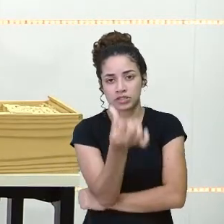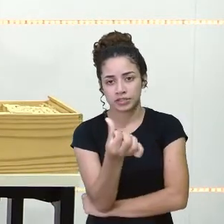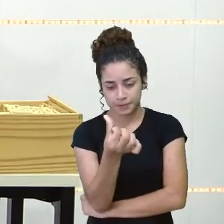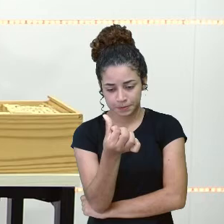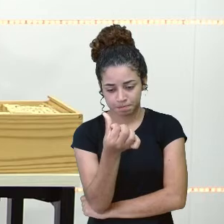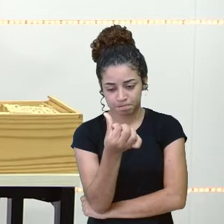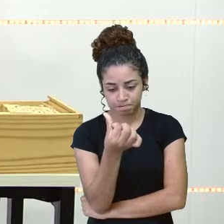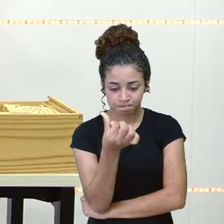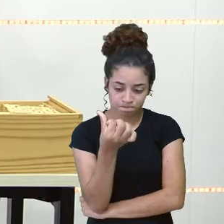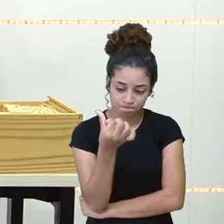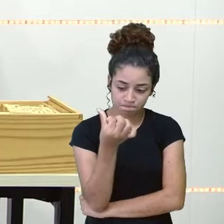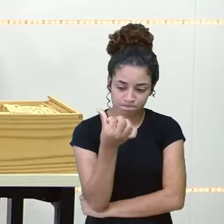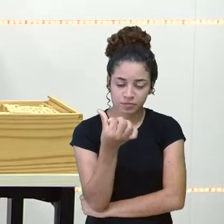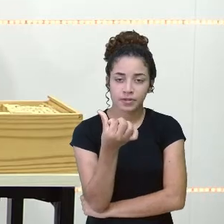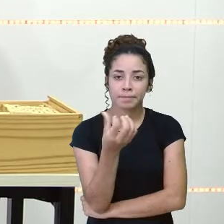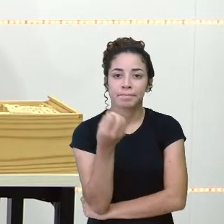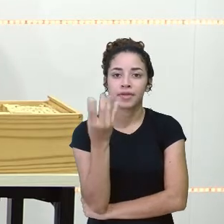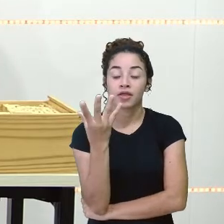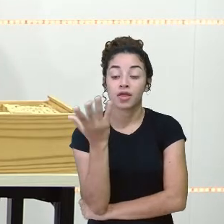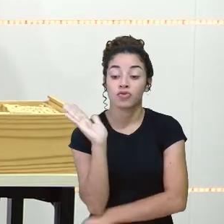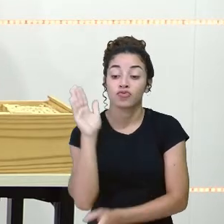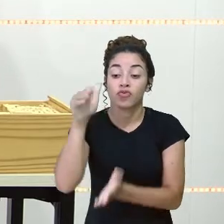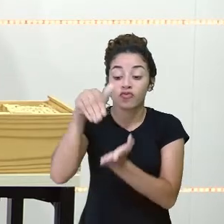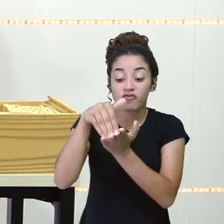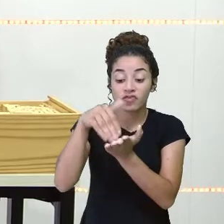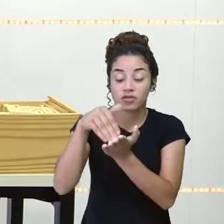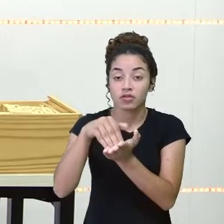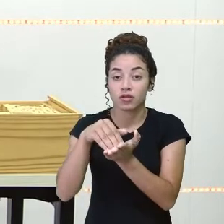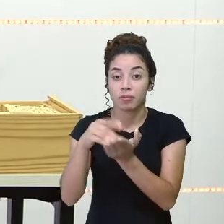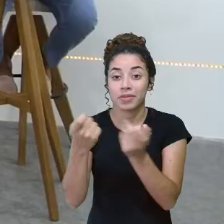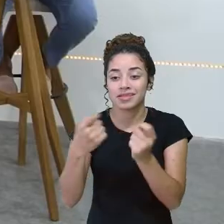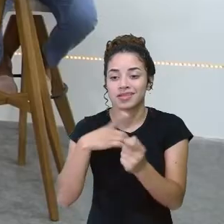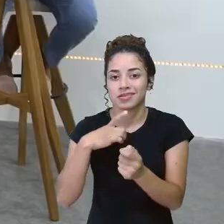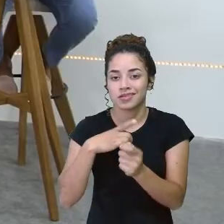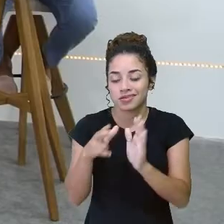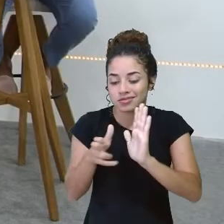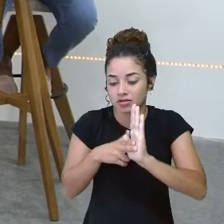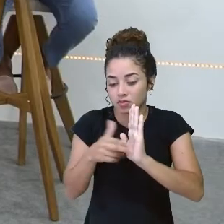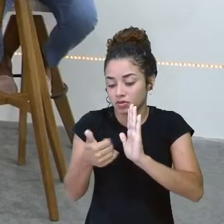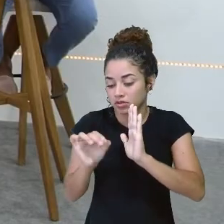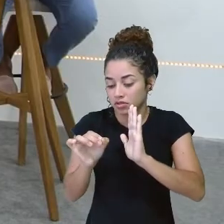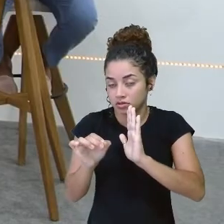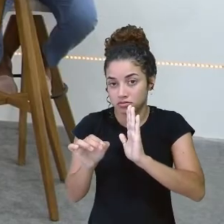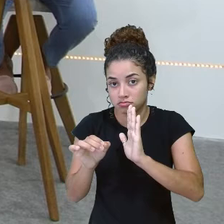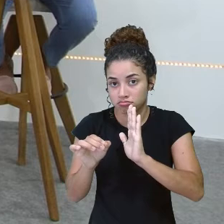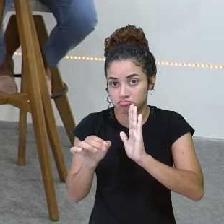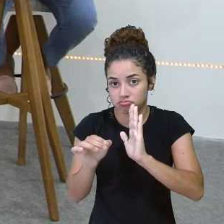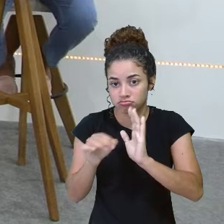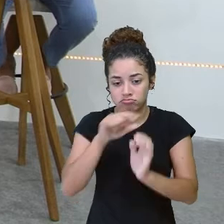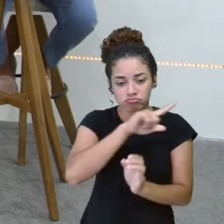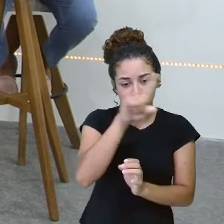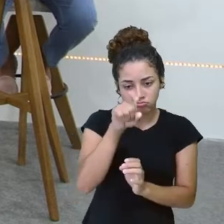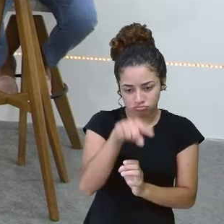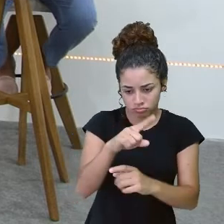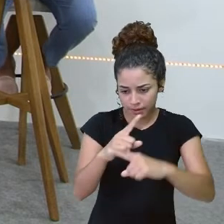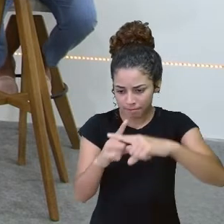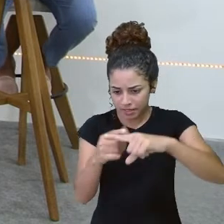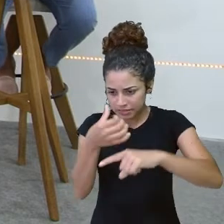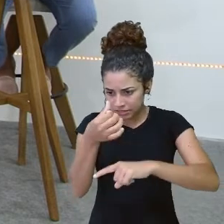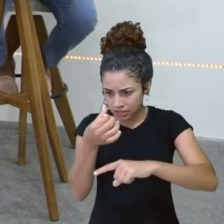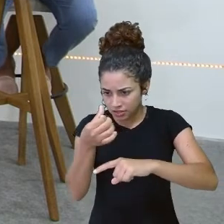6 para poder eu ter um total de 10. Olha aí. E aí, caso